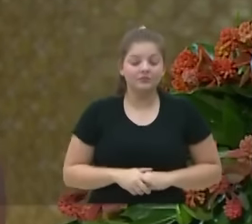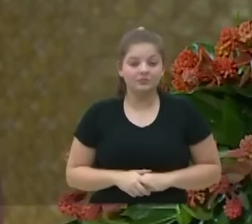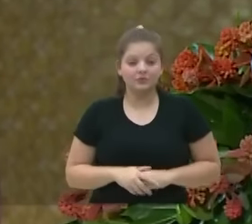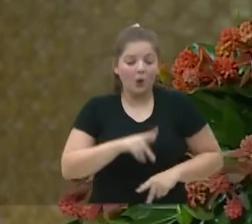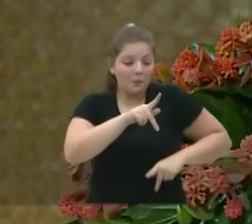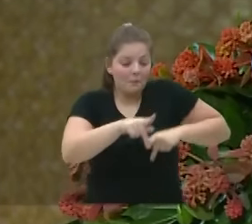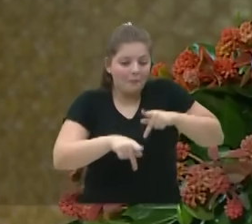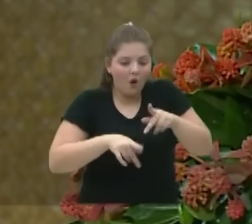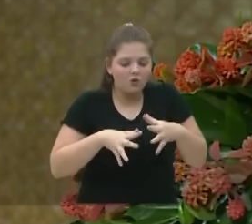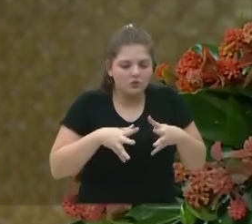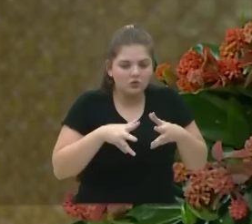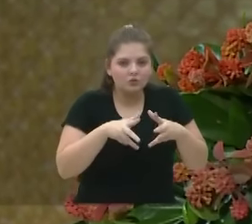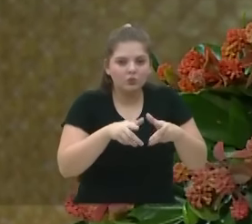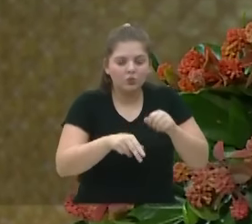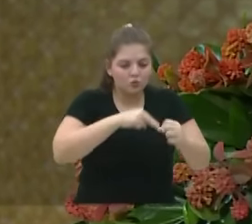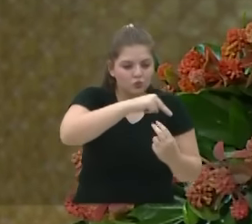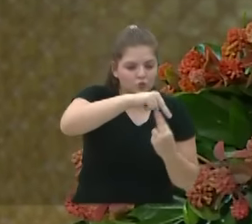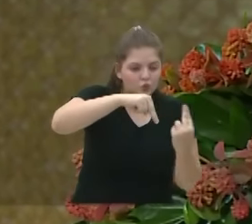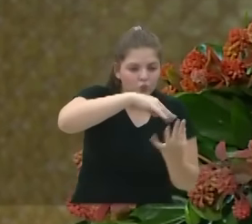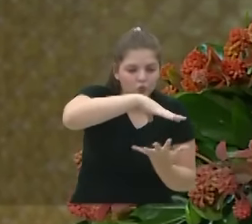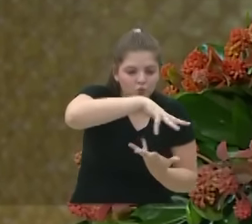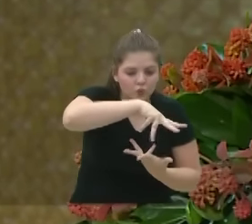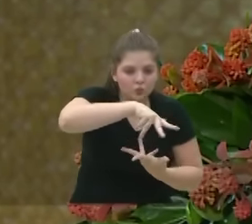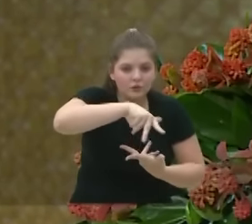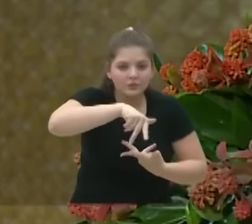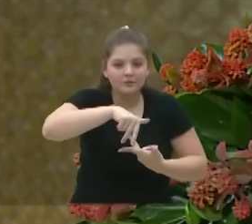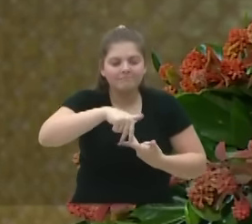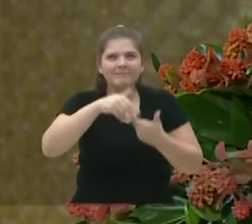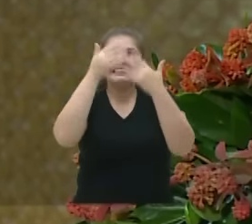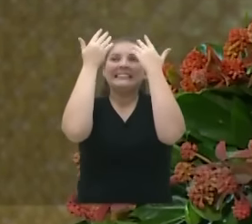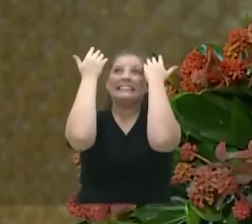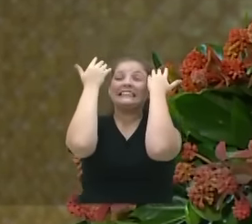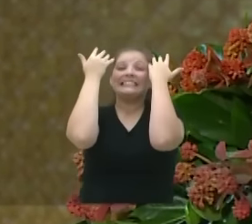Povos todos do universo, batei